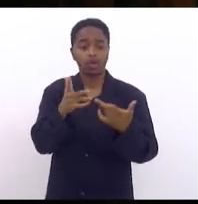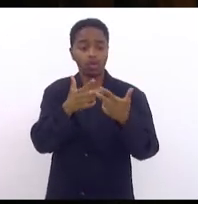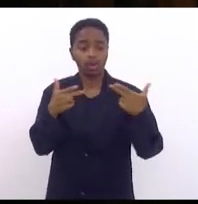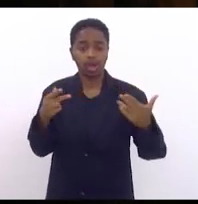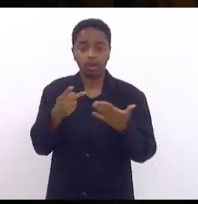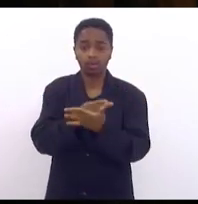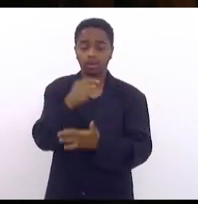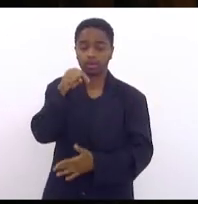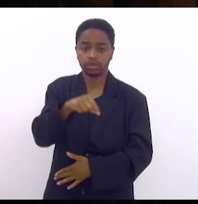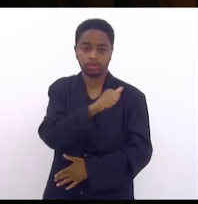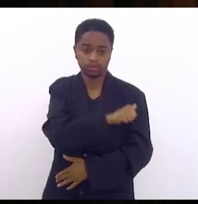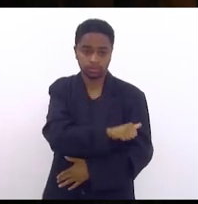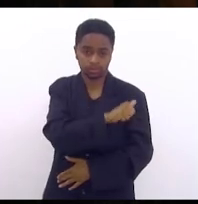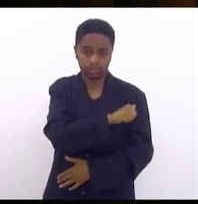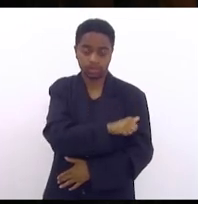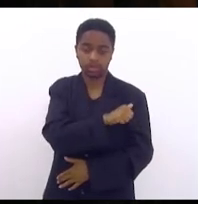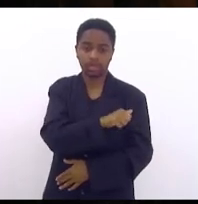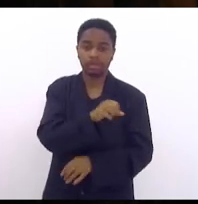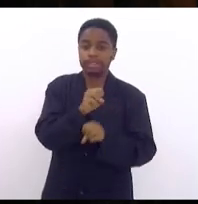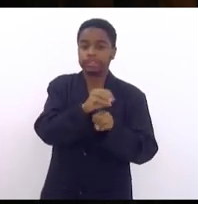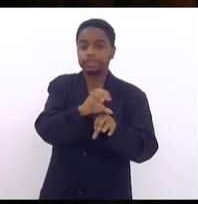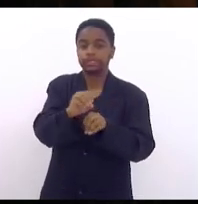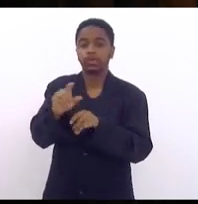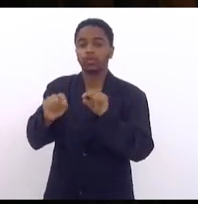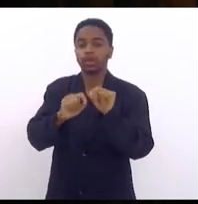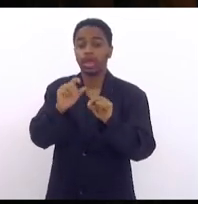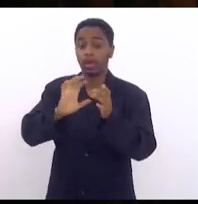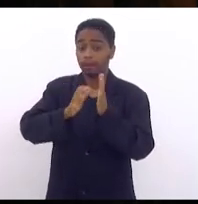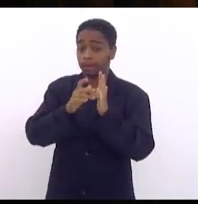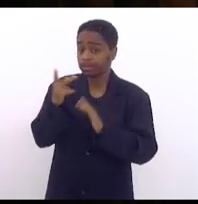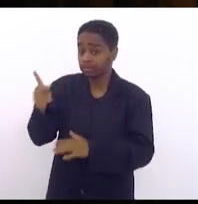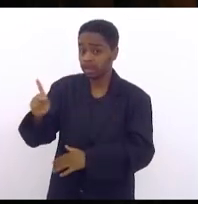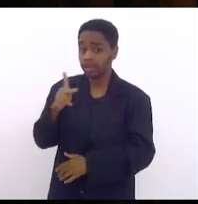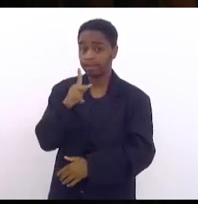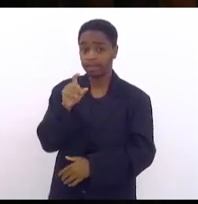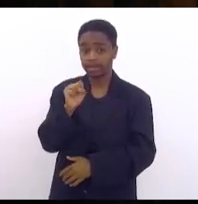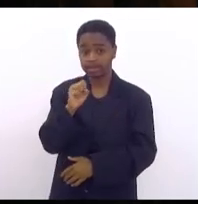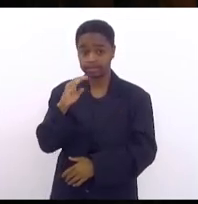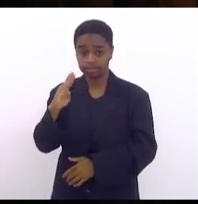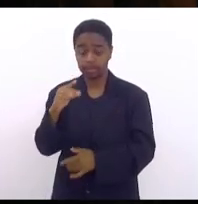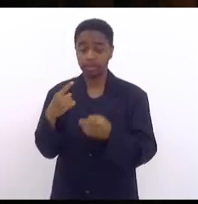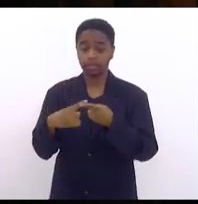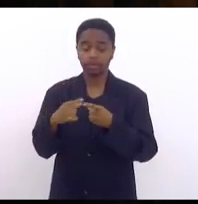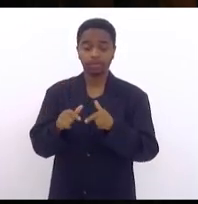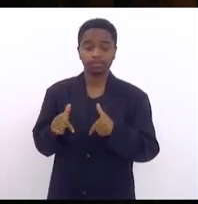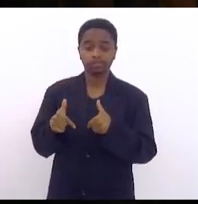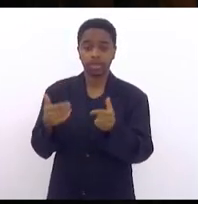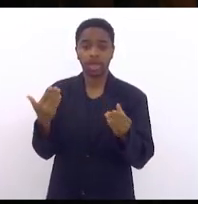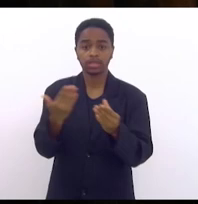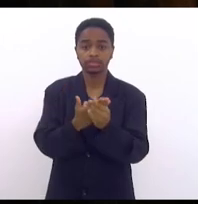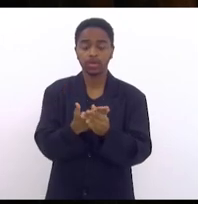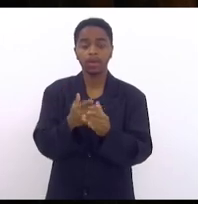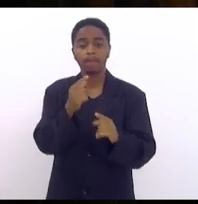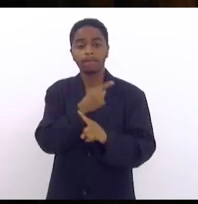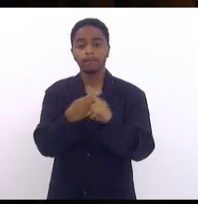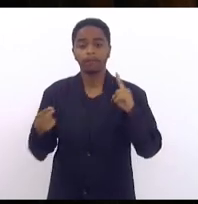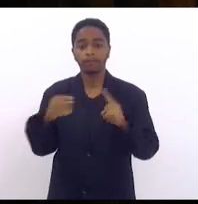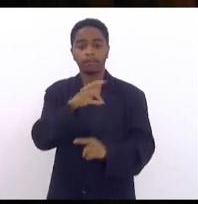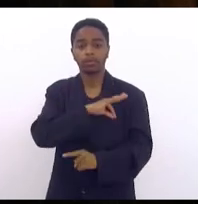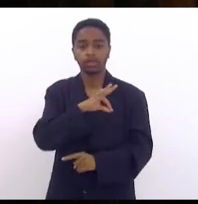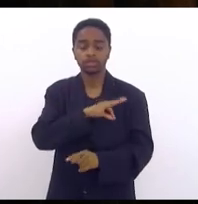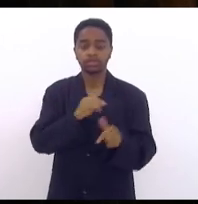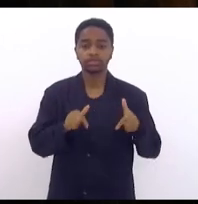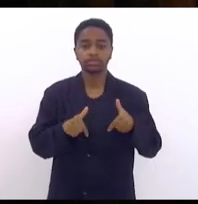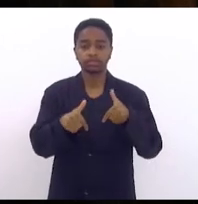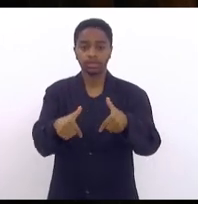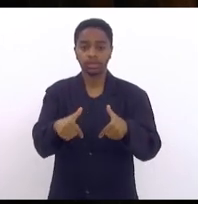de Janeiro, dando lição de moral. Foi o partido dele, o PSB, que entrou com uma ação proibindo que a polícia faça